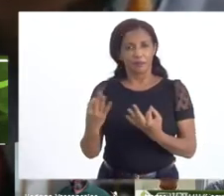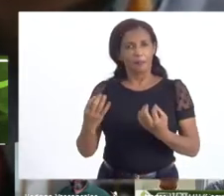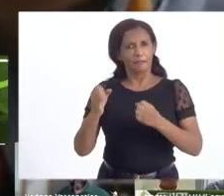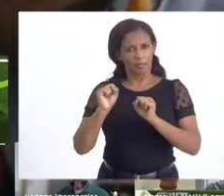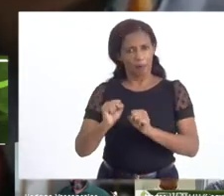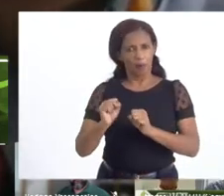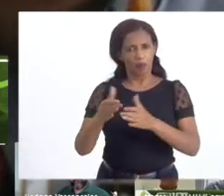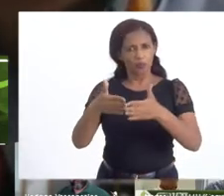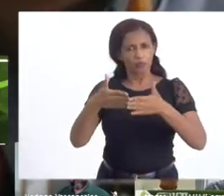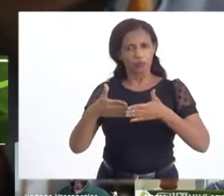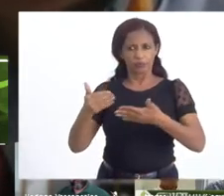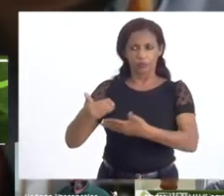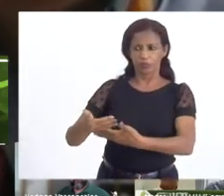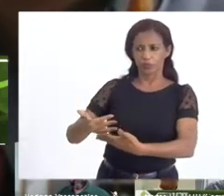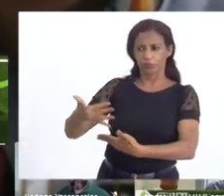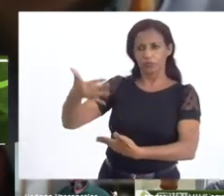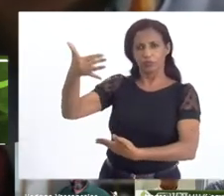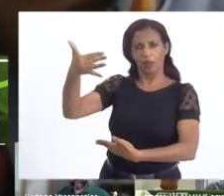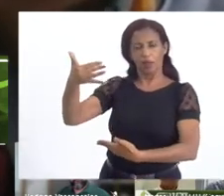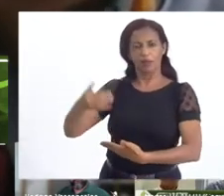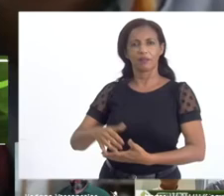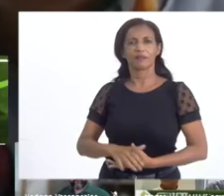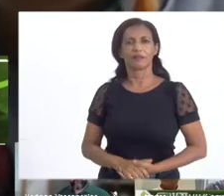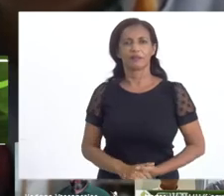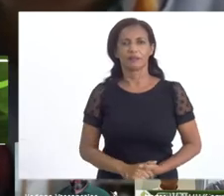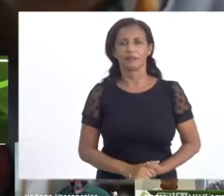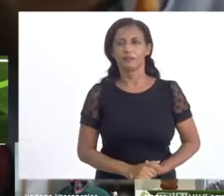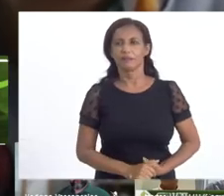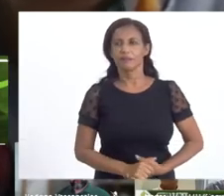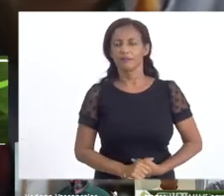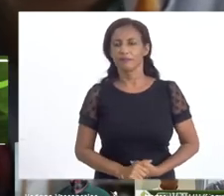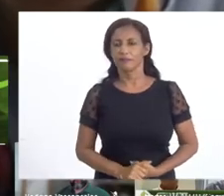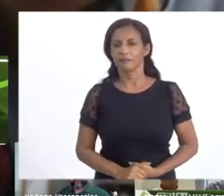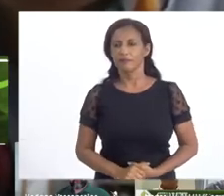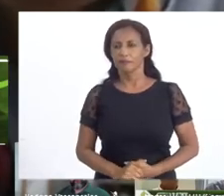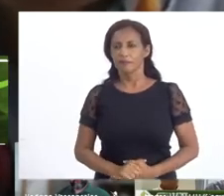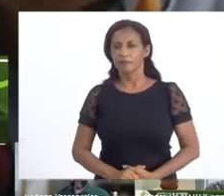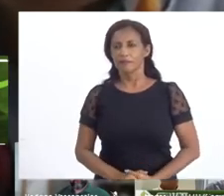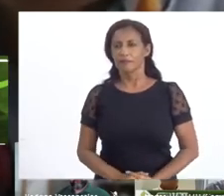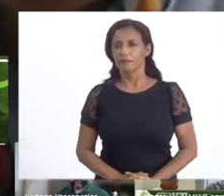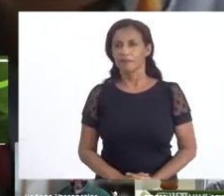favor, habilitar aqui a apresentação.